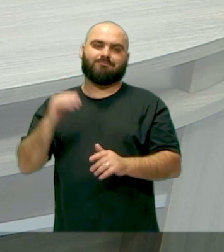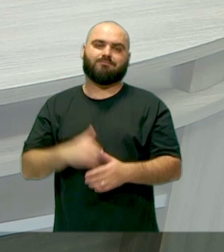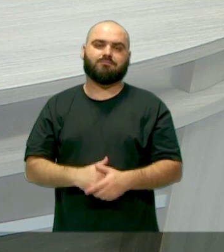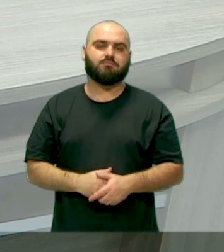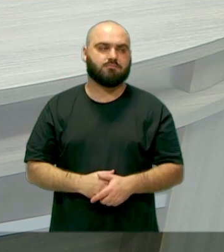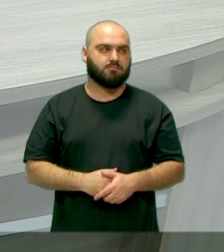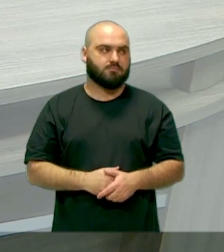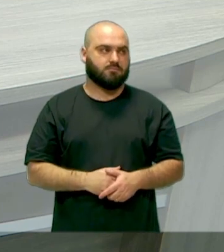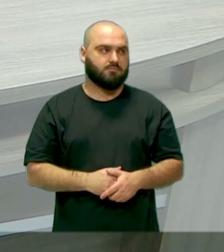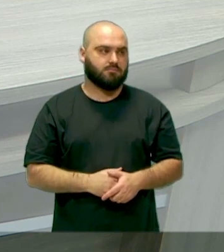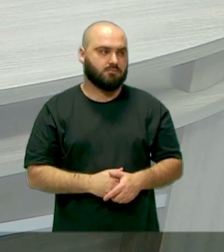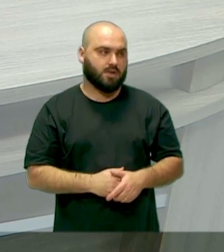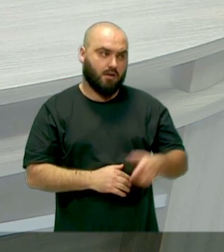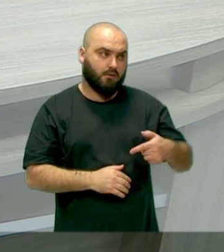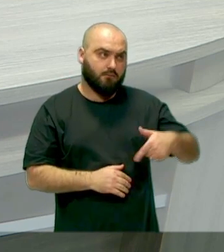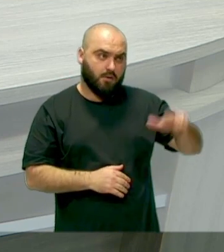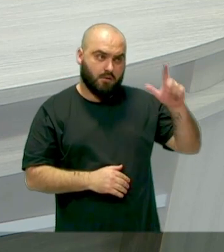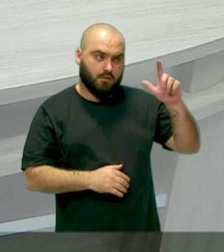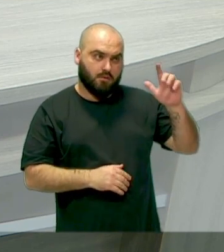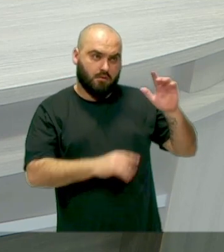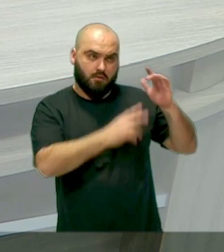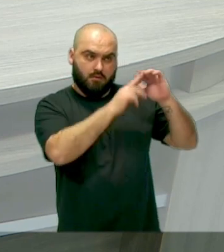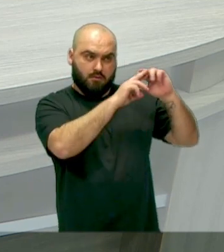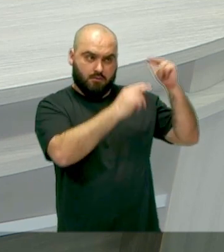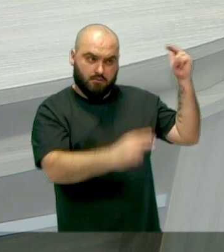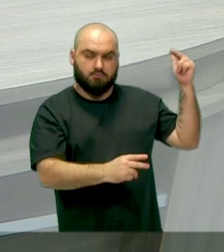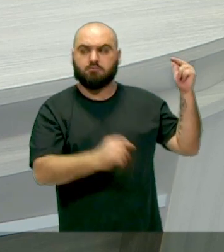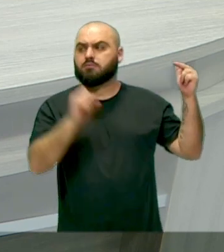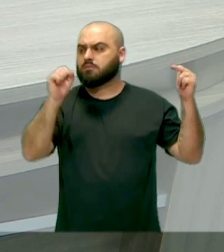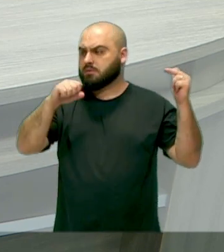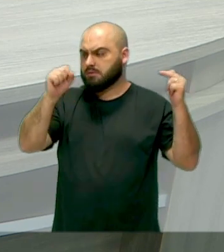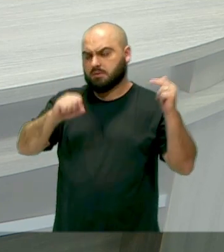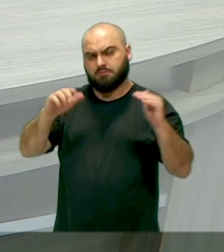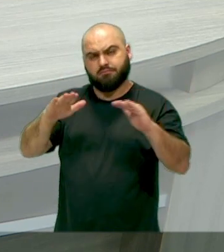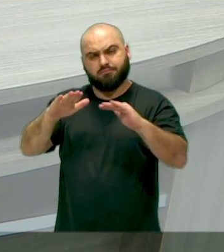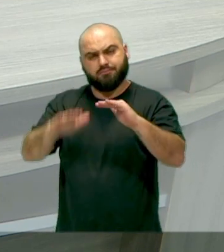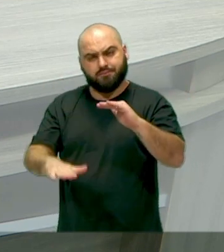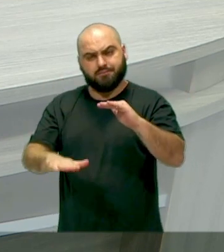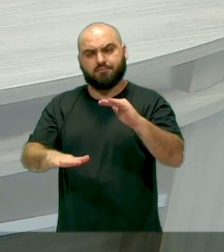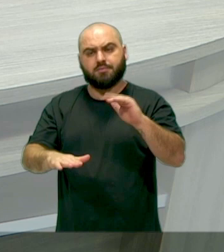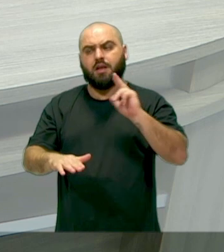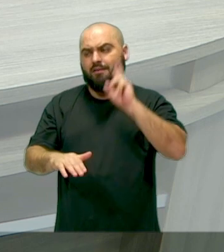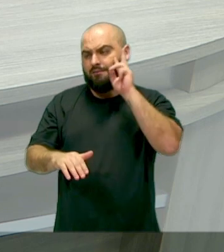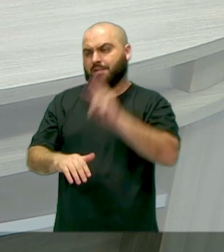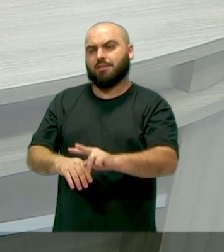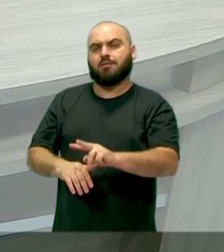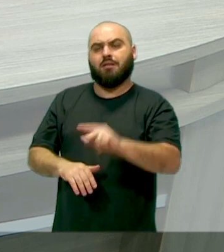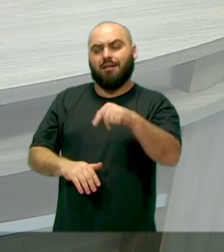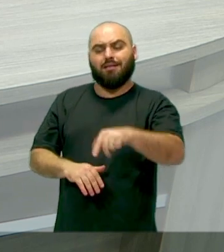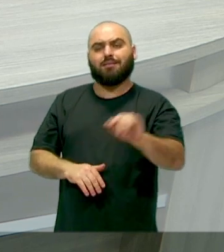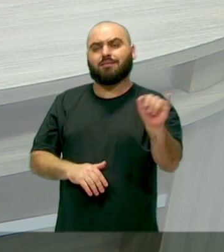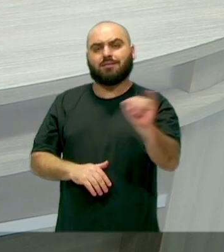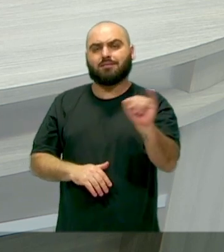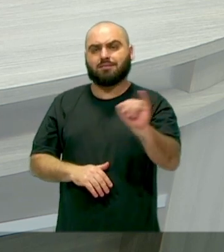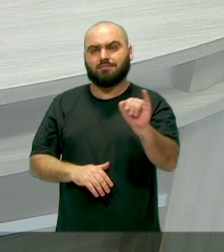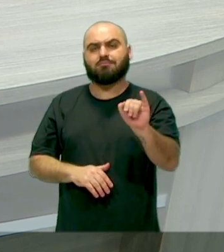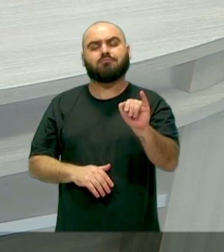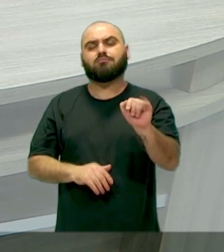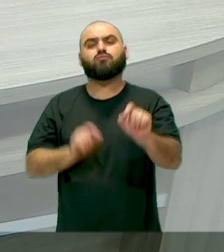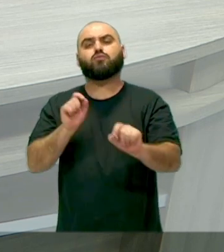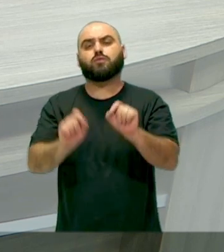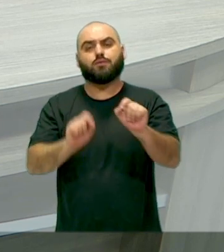Construída para ser baixa, né? Exatamente, ela é baixa. Eu vejo aqui em Itajaí assim, ó.